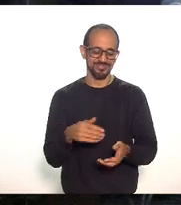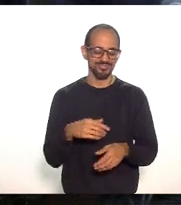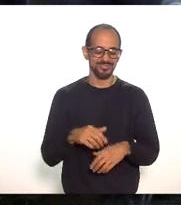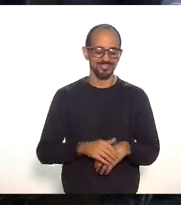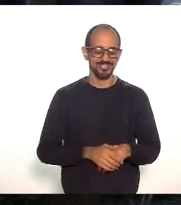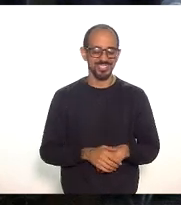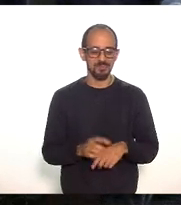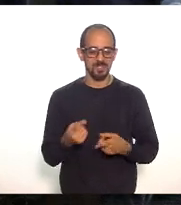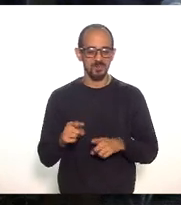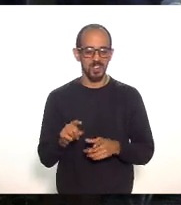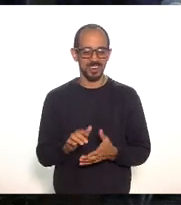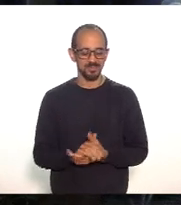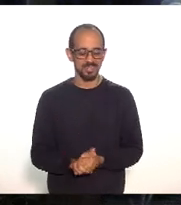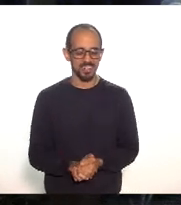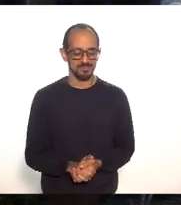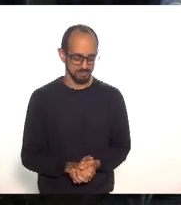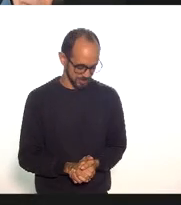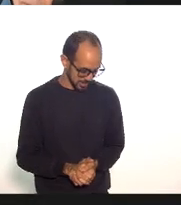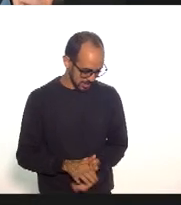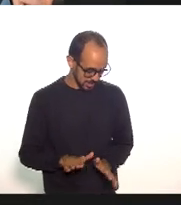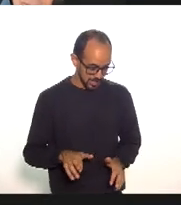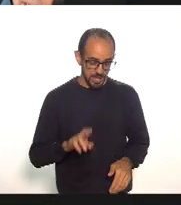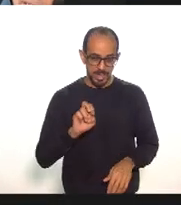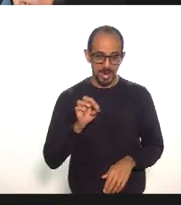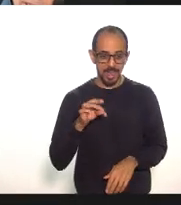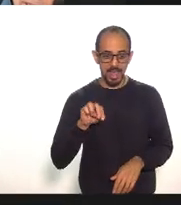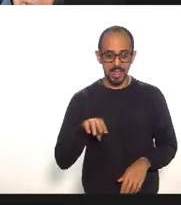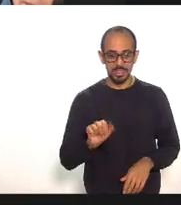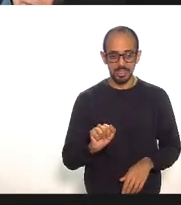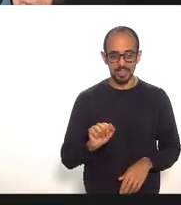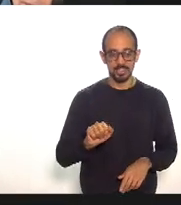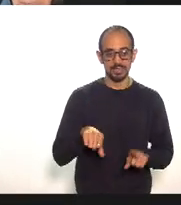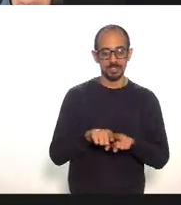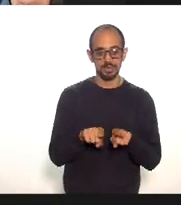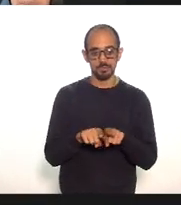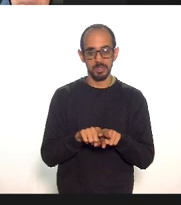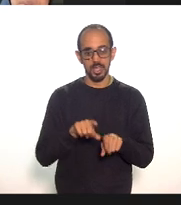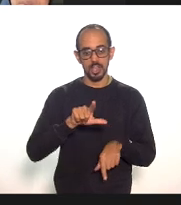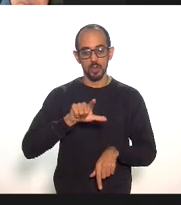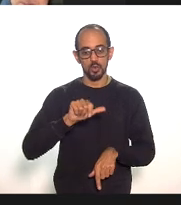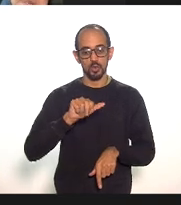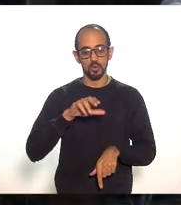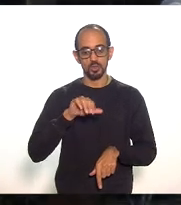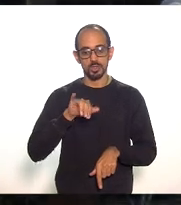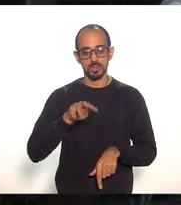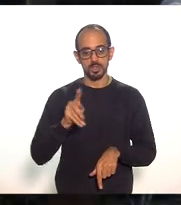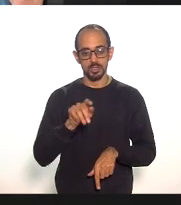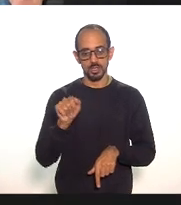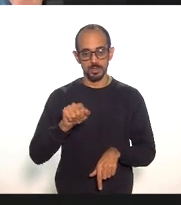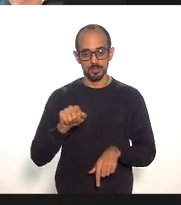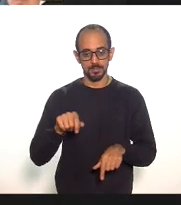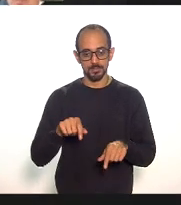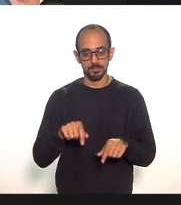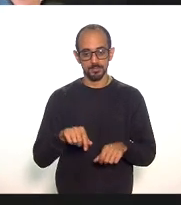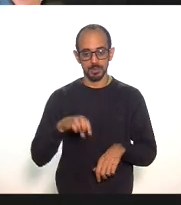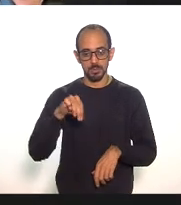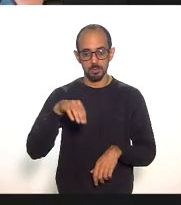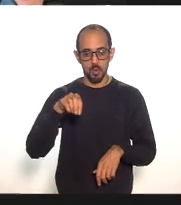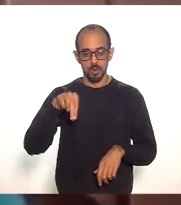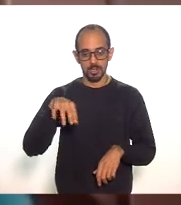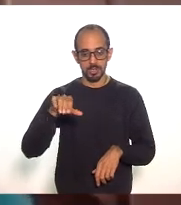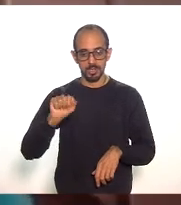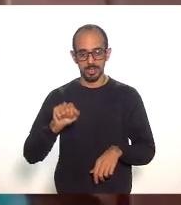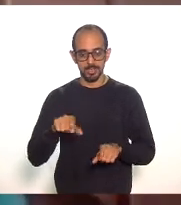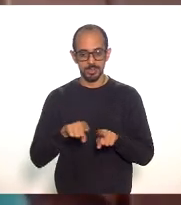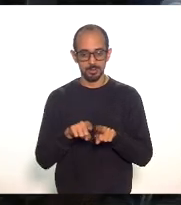Também com o autor. Obrigado. Renata Souza, obrigado, presidente. Renata, Lucinha, Mônica, vão. Lucinha já está. Okay. Falei, que eu estava rindo